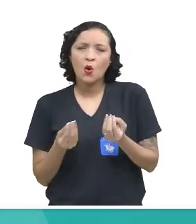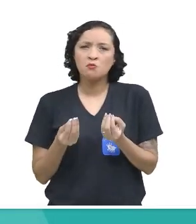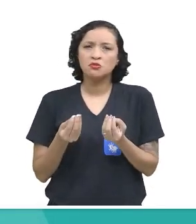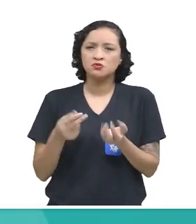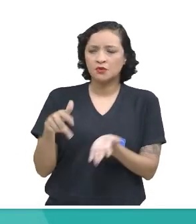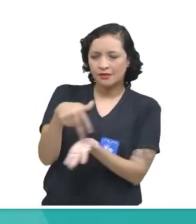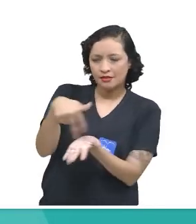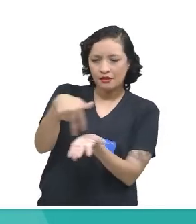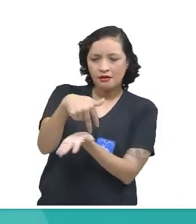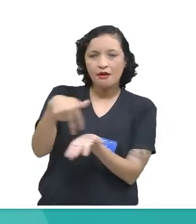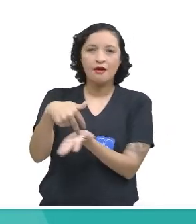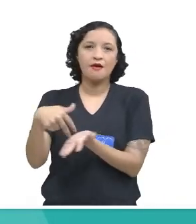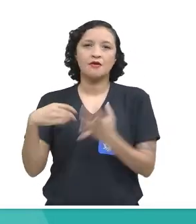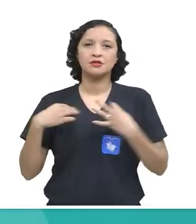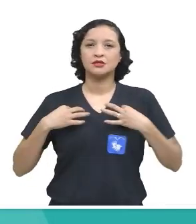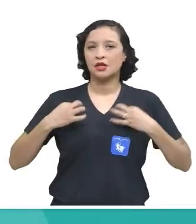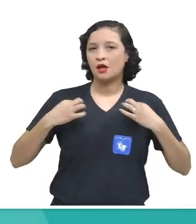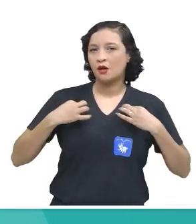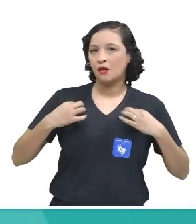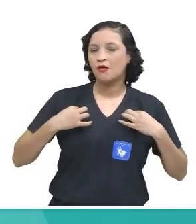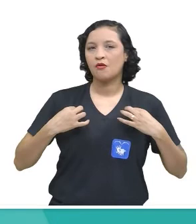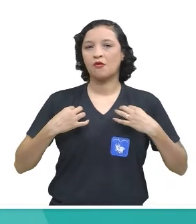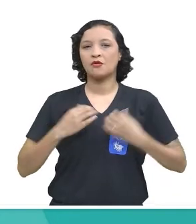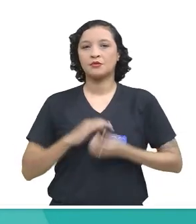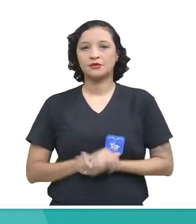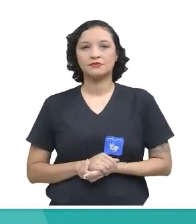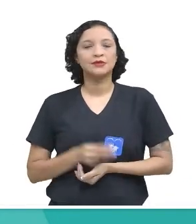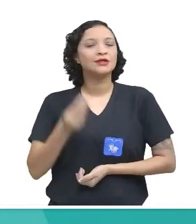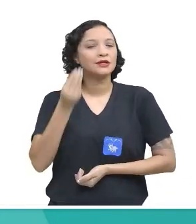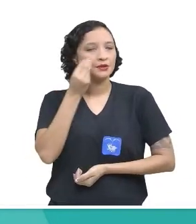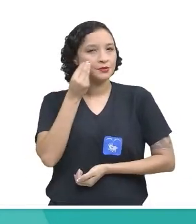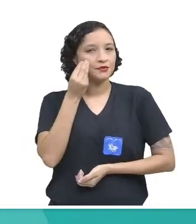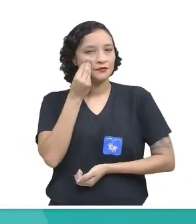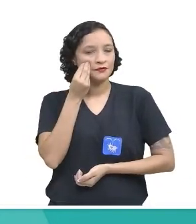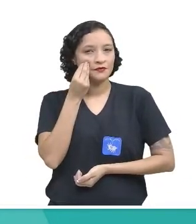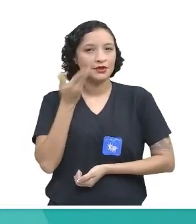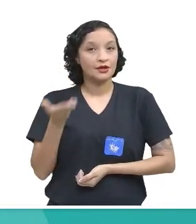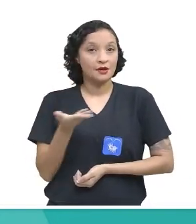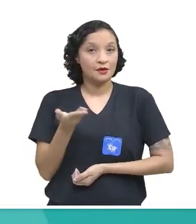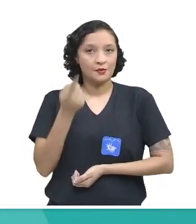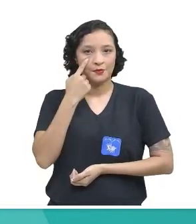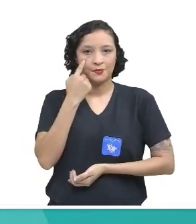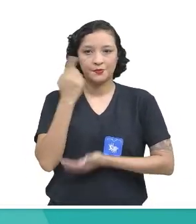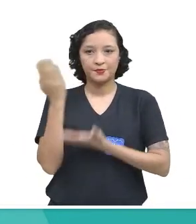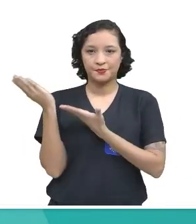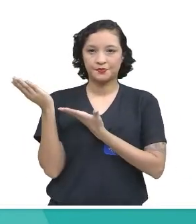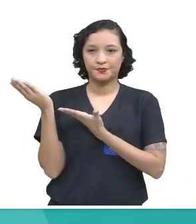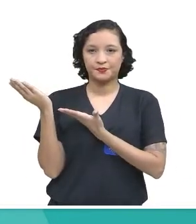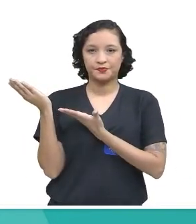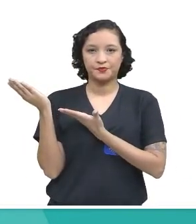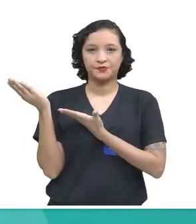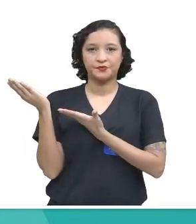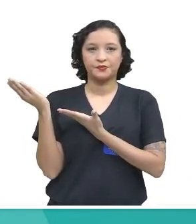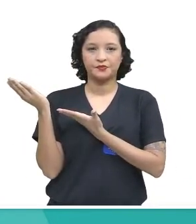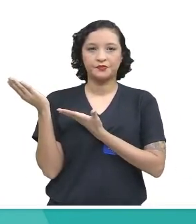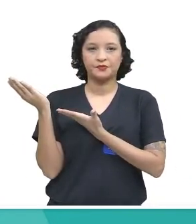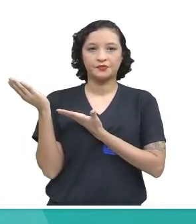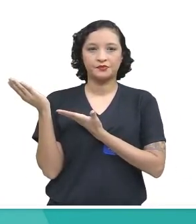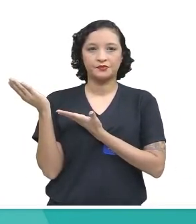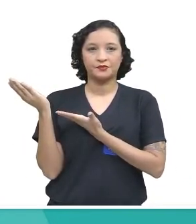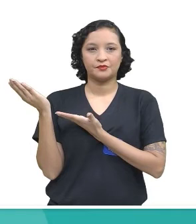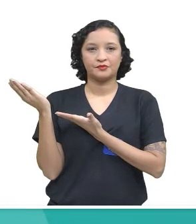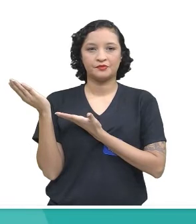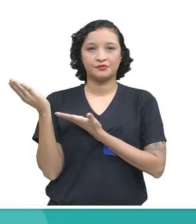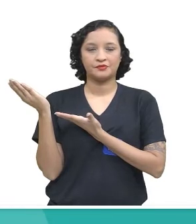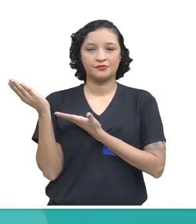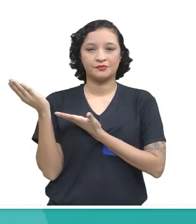Como será que são as roupas? É isso que nós iremos ver e eu já peço para vocês olharem aqui os nossos personagens. Vamos aqui